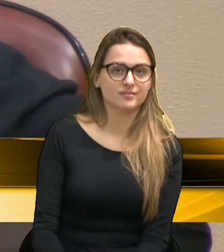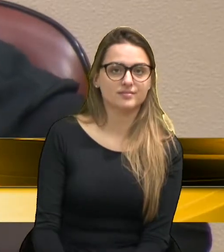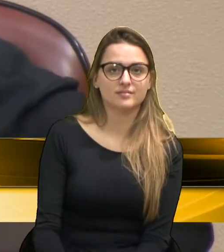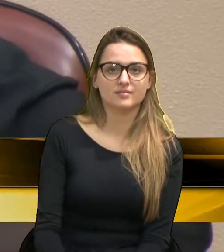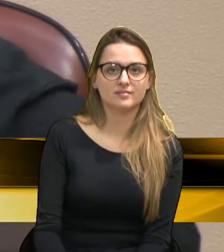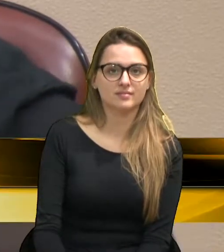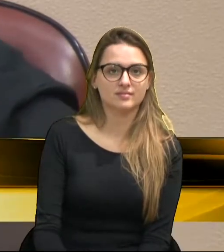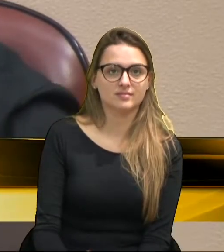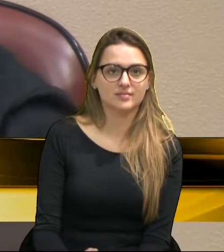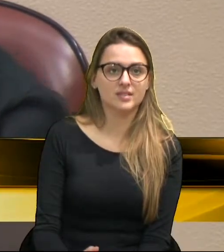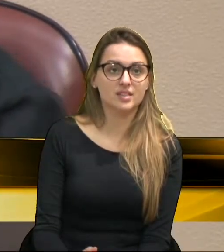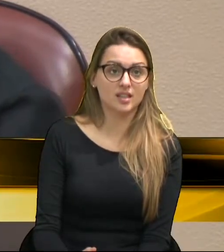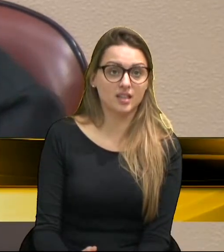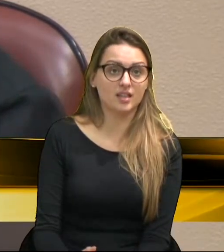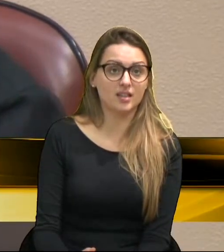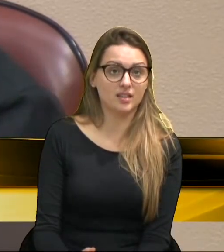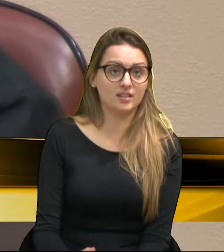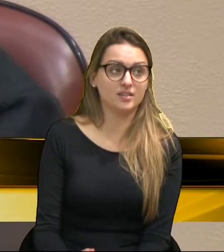Encerrada a votação.